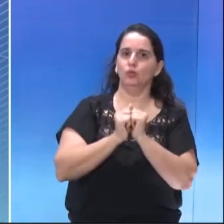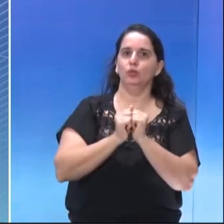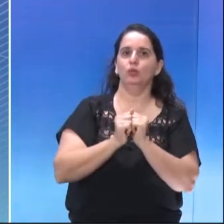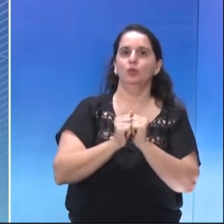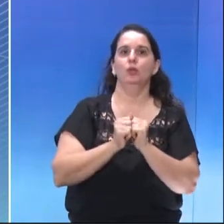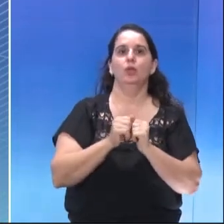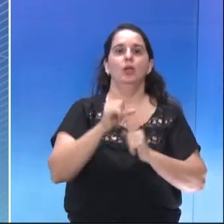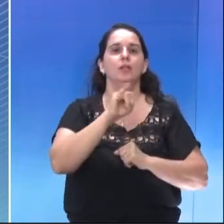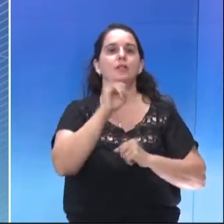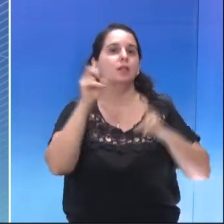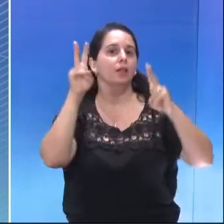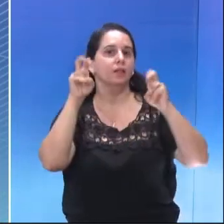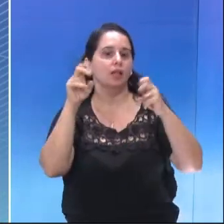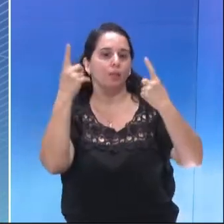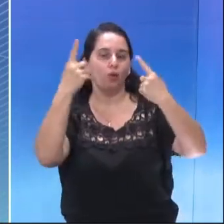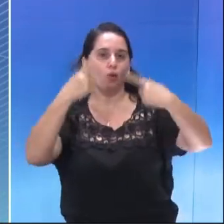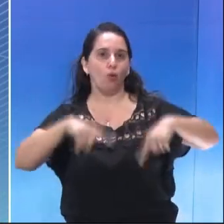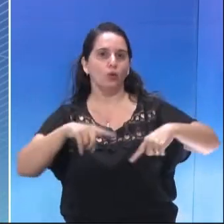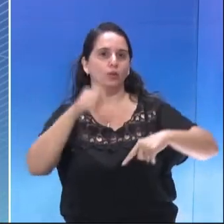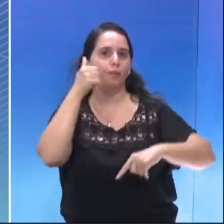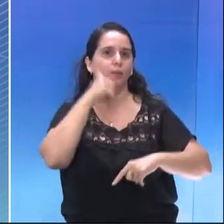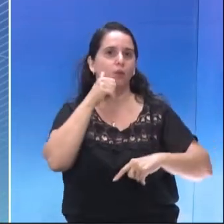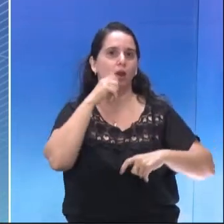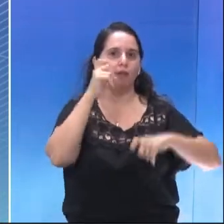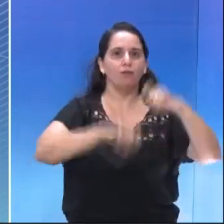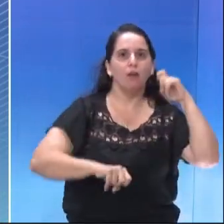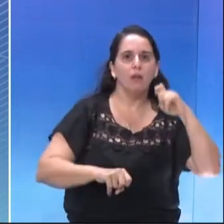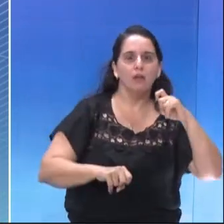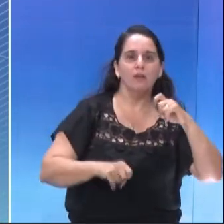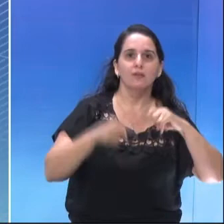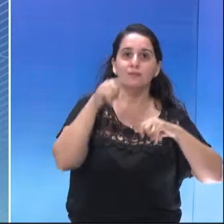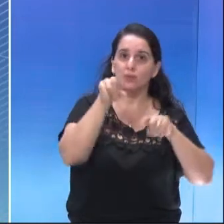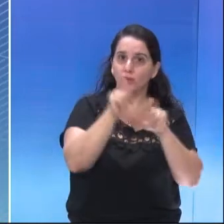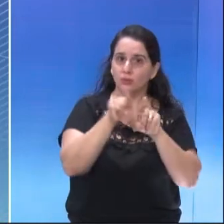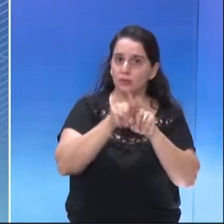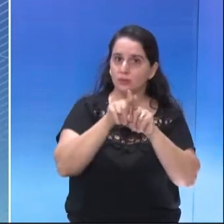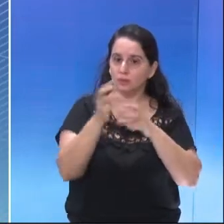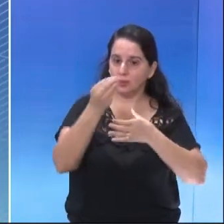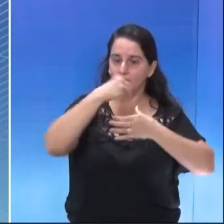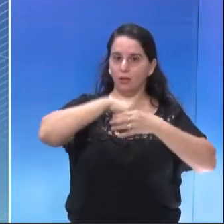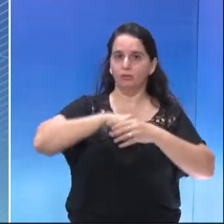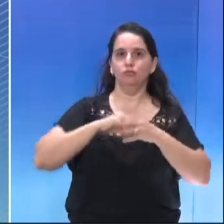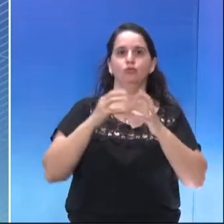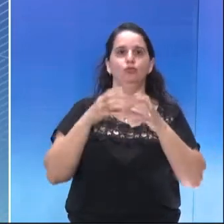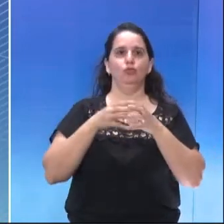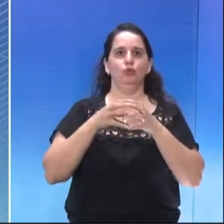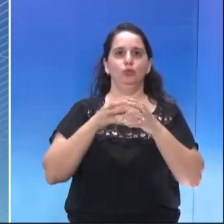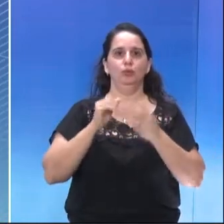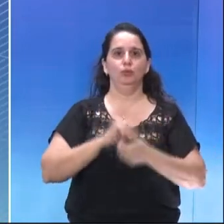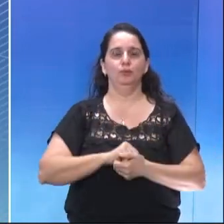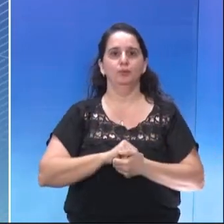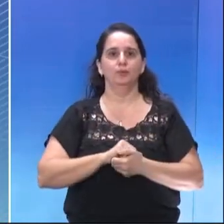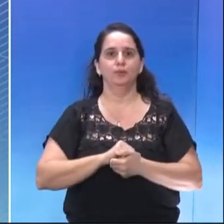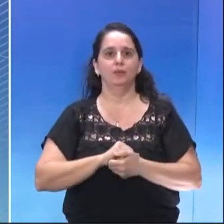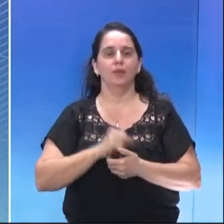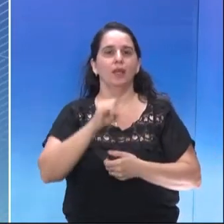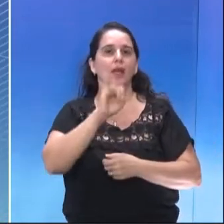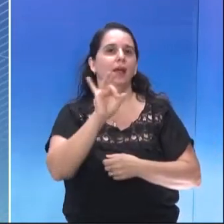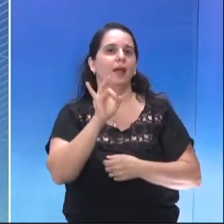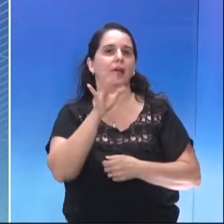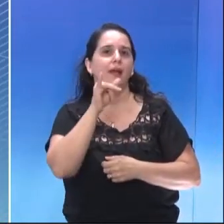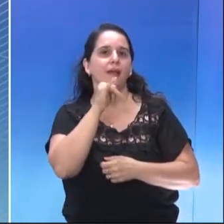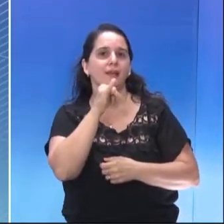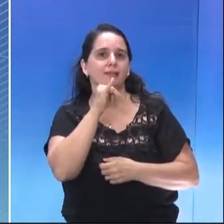dentro. Eu vou falar agora os outros temas que não estão, que ainda não caíram. Se for, por exemplo,